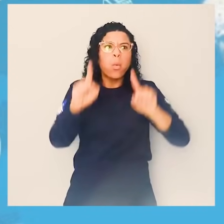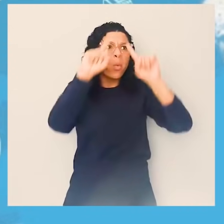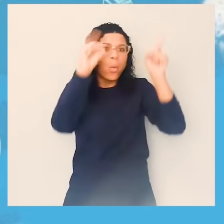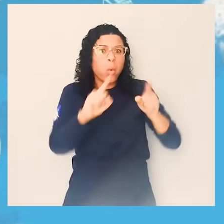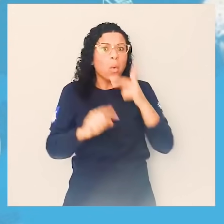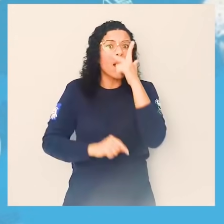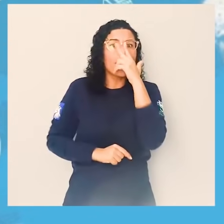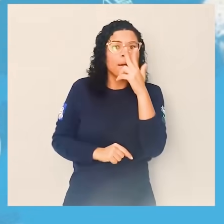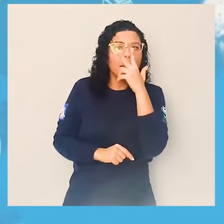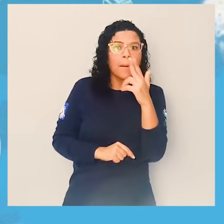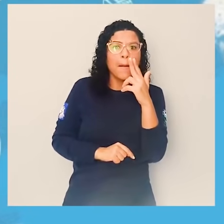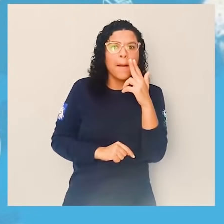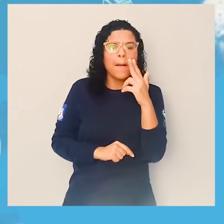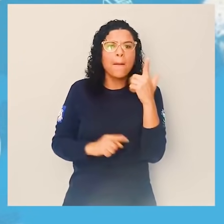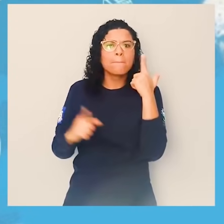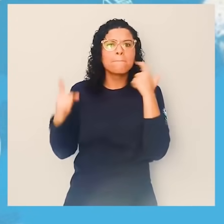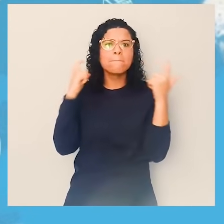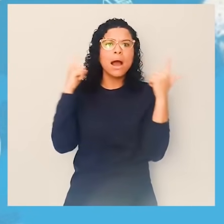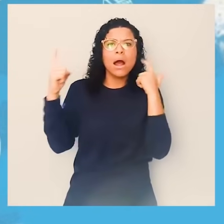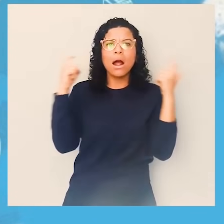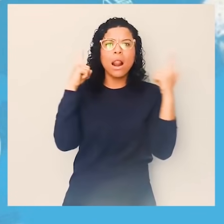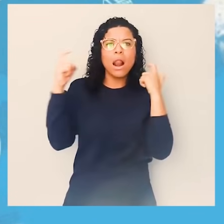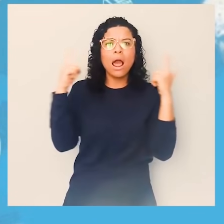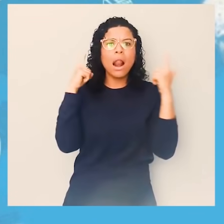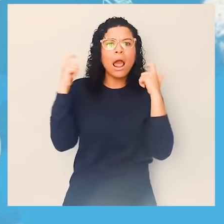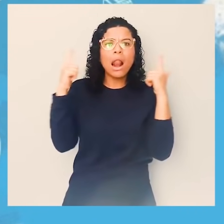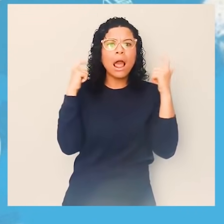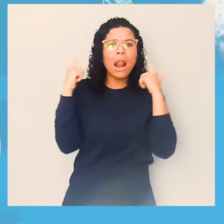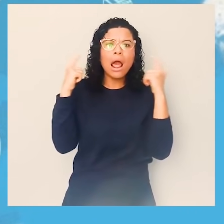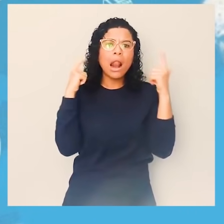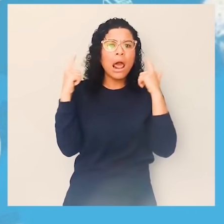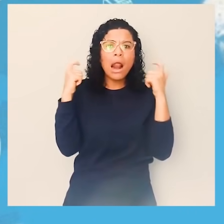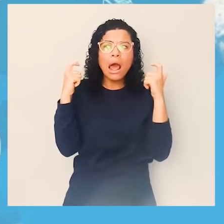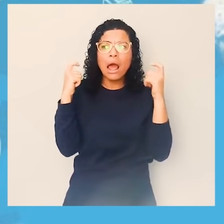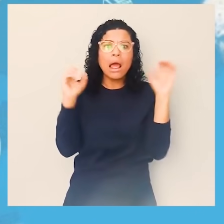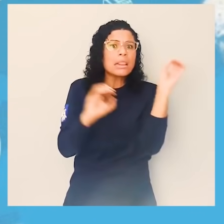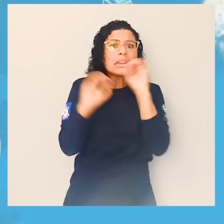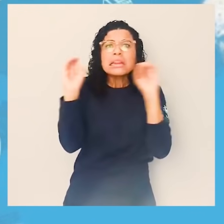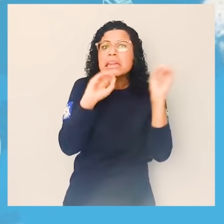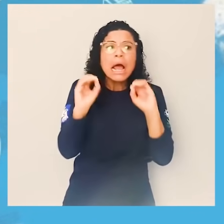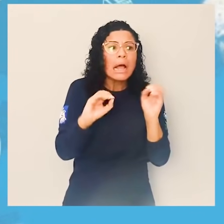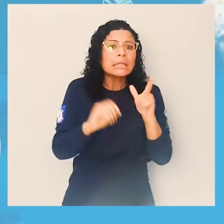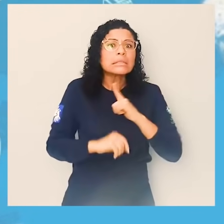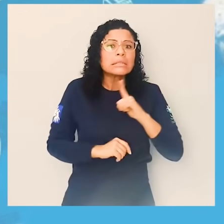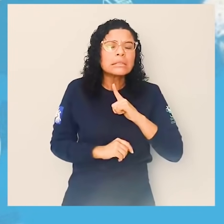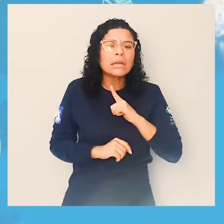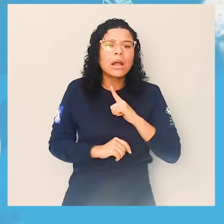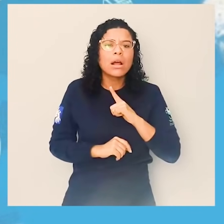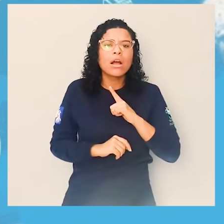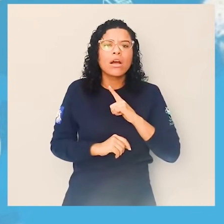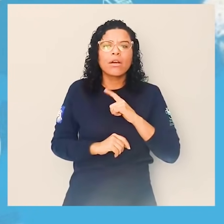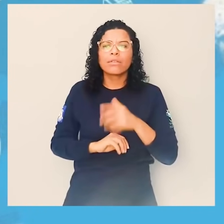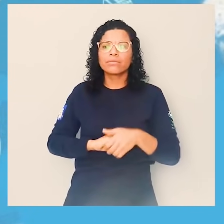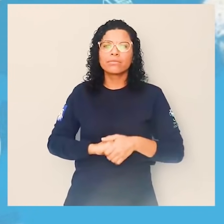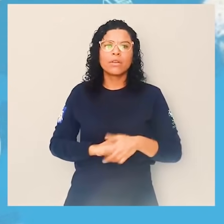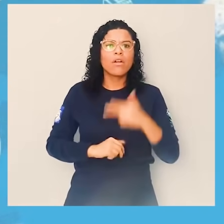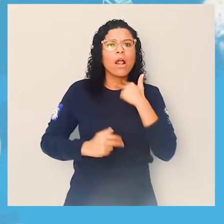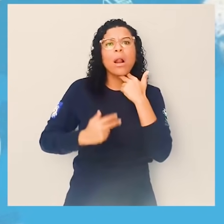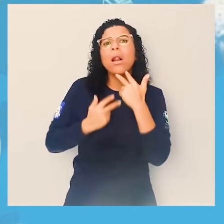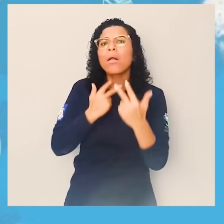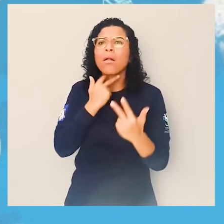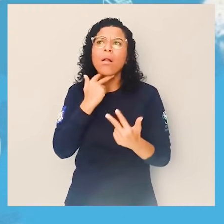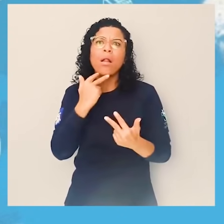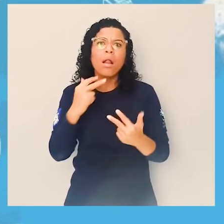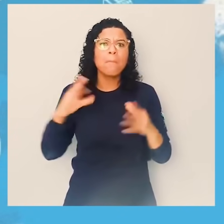um trovão e começou um barulho estranho que há muito tempo ninguém escutava. Eram vozes e